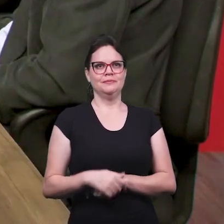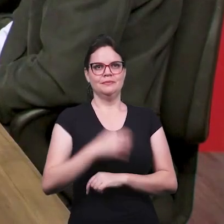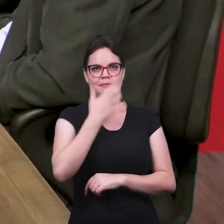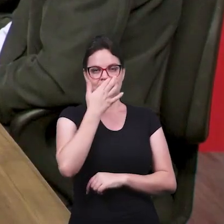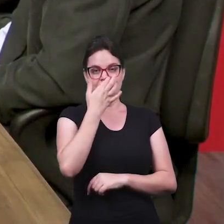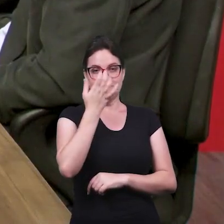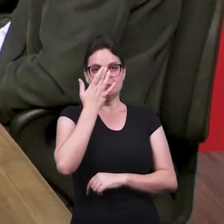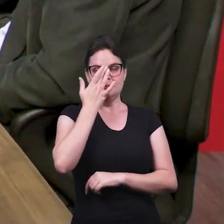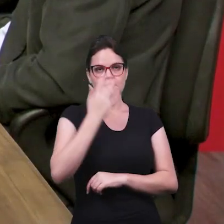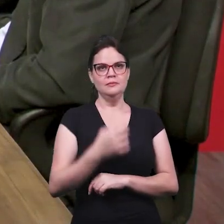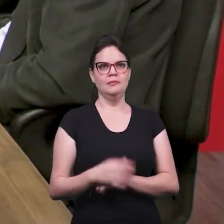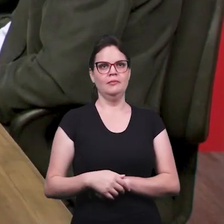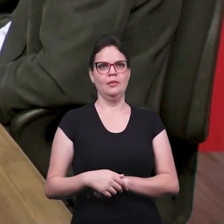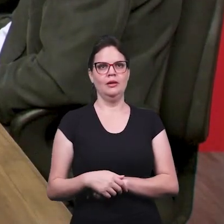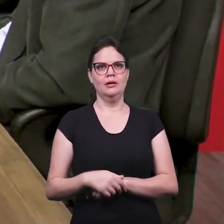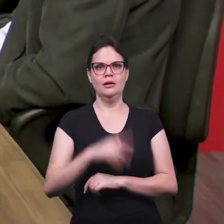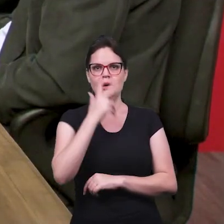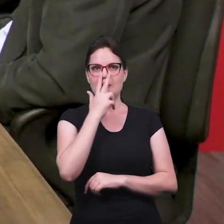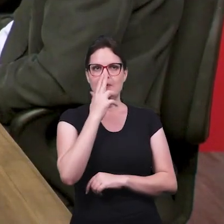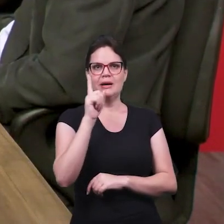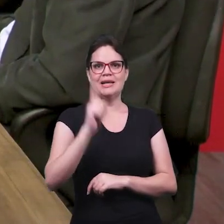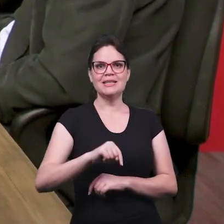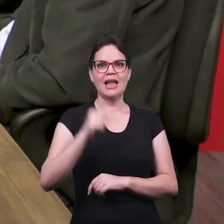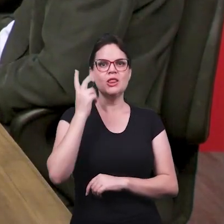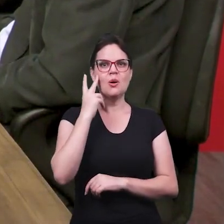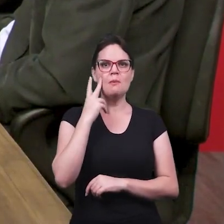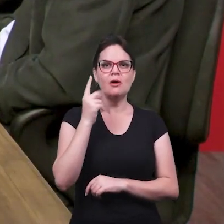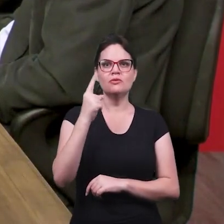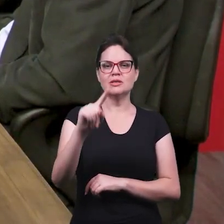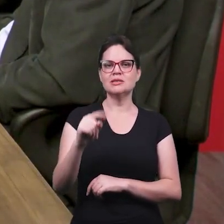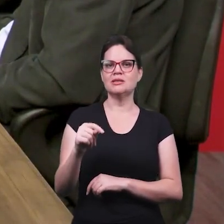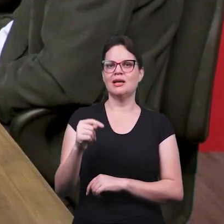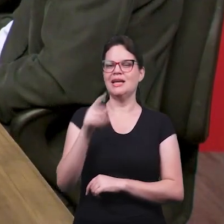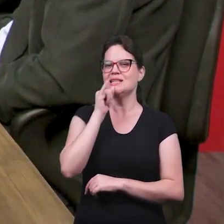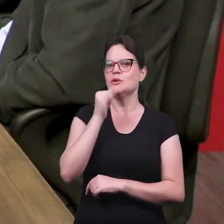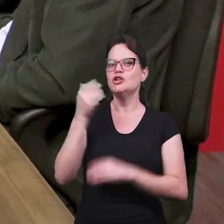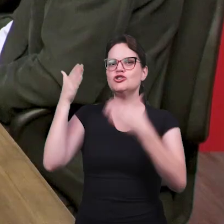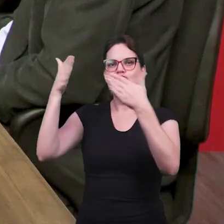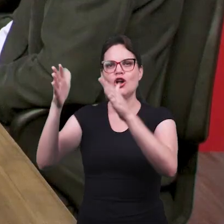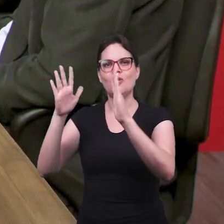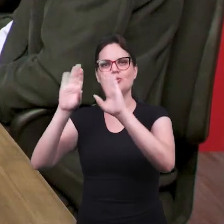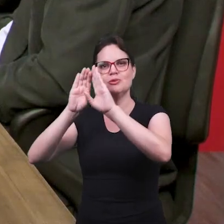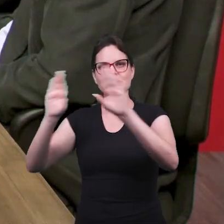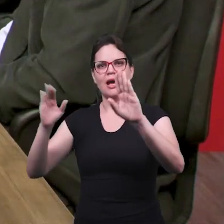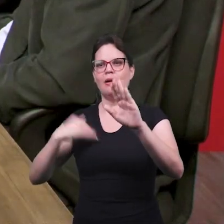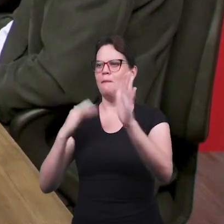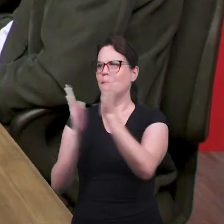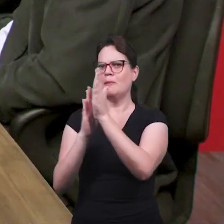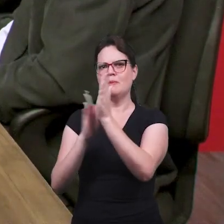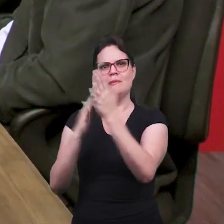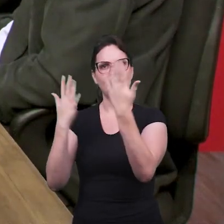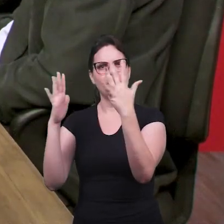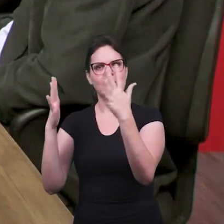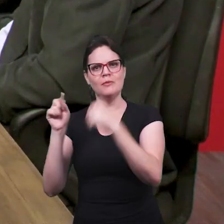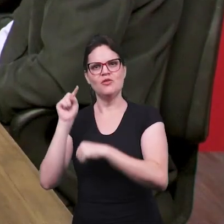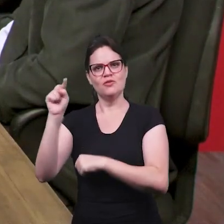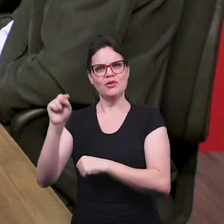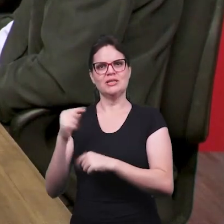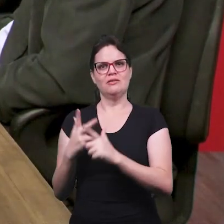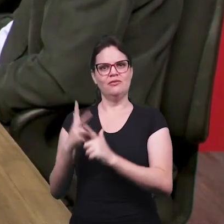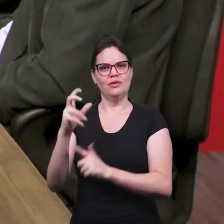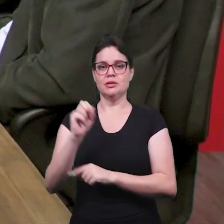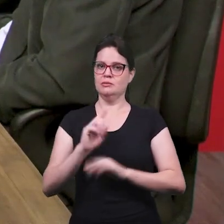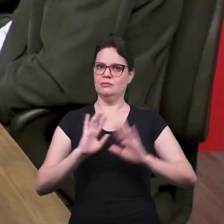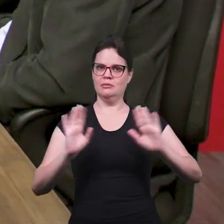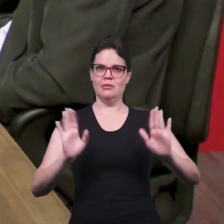alguém falasse assim, parabéns, você ganhou, você venceu, porque é uma vitória maravilhosa. Mas o louvor não é a